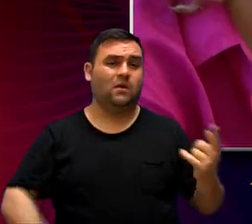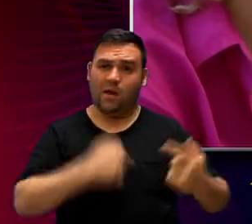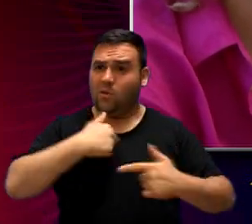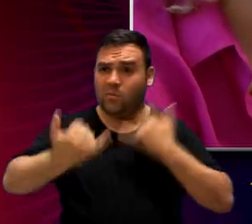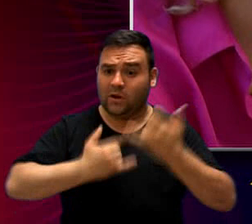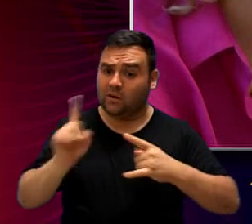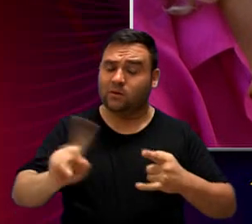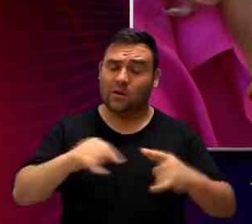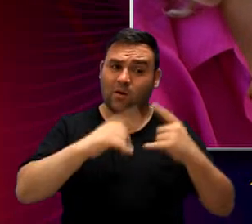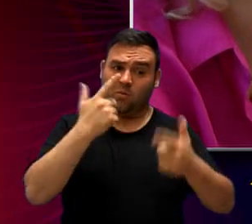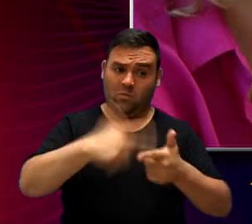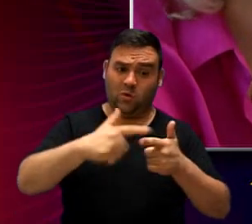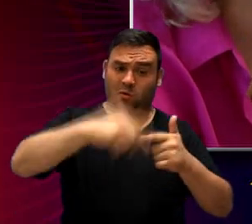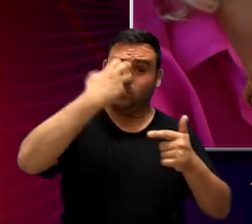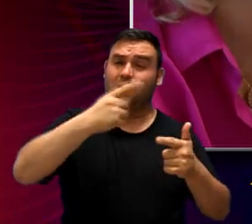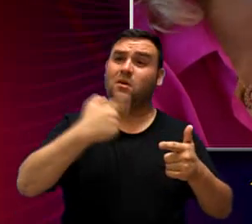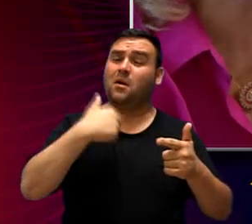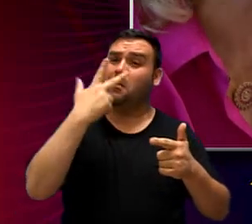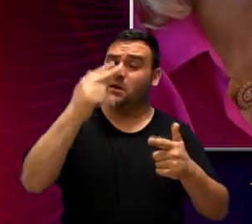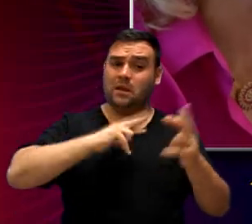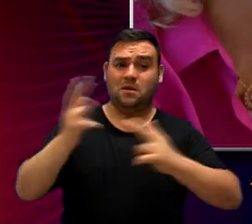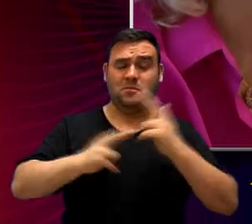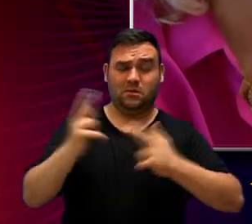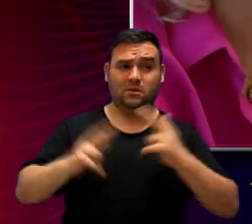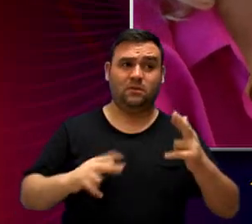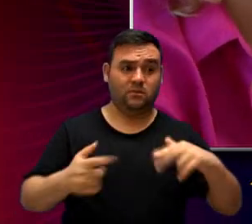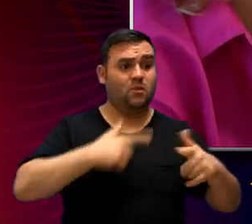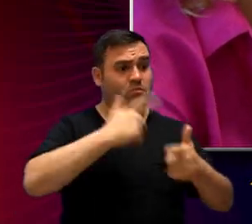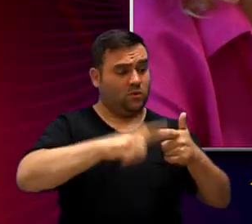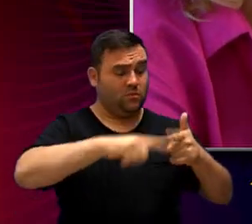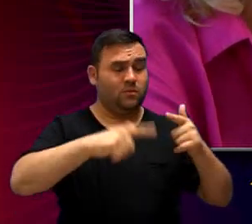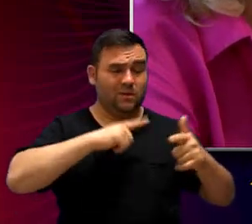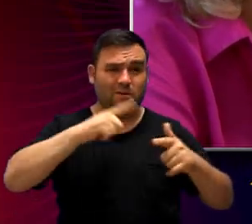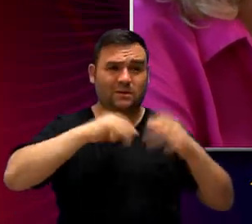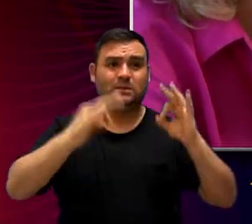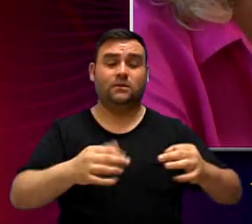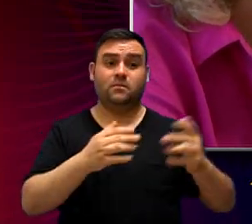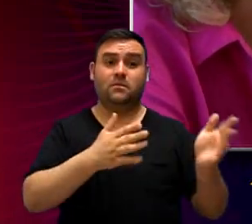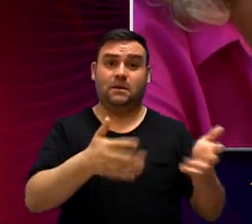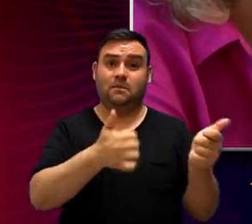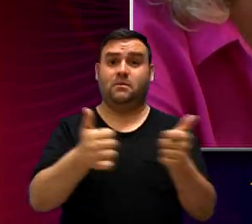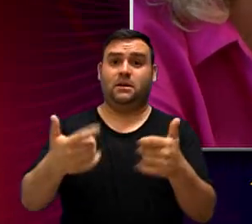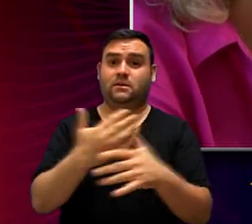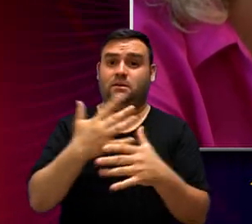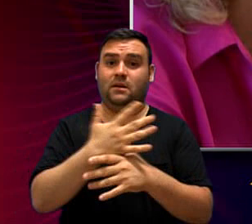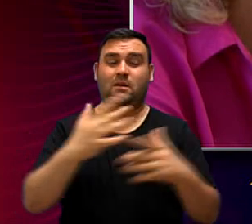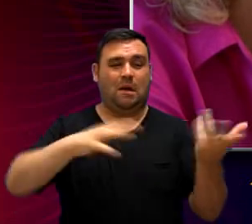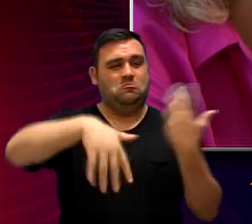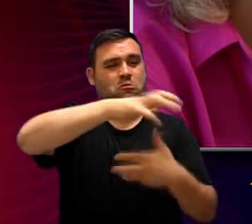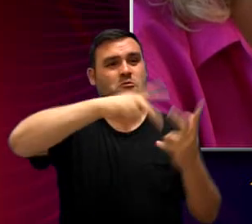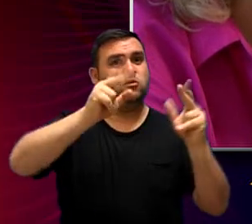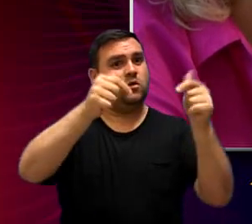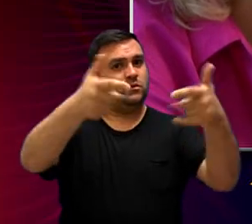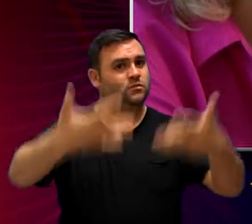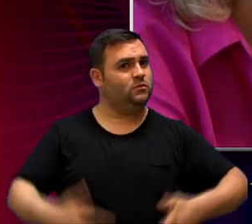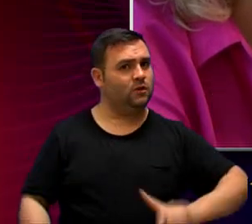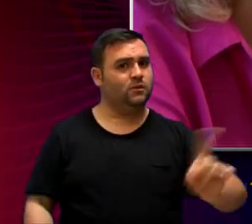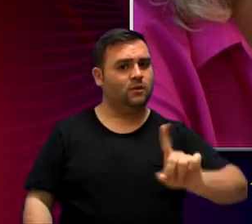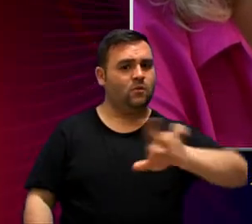problema da cidade é muito sério para o senhor estar respondendo. Sério, espero é muito que sério e bem. A cidade vai estar bem. Não está esse caos que a senhora